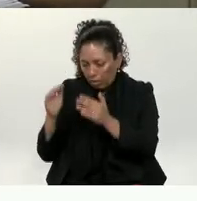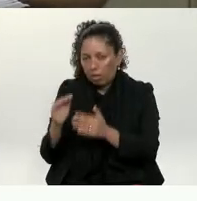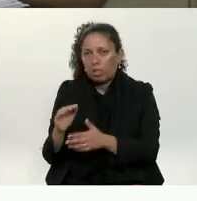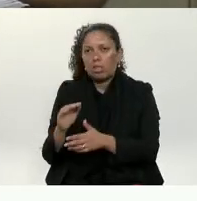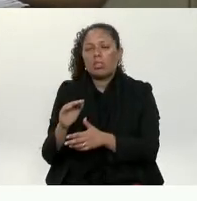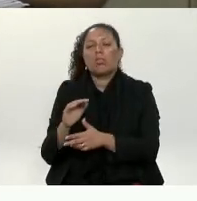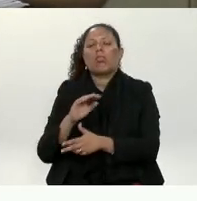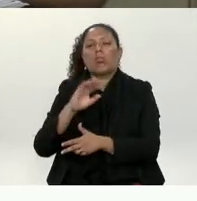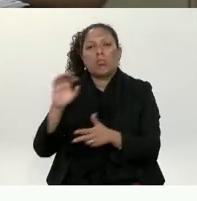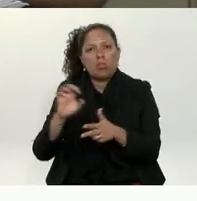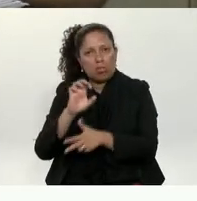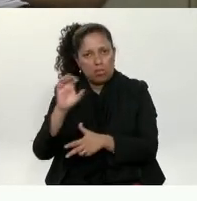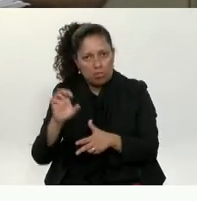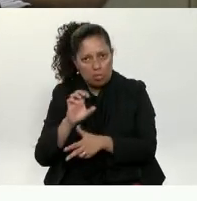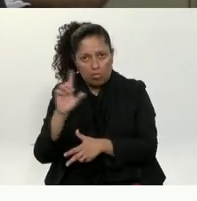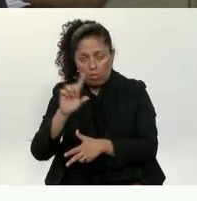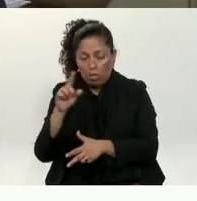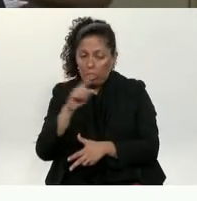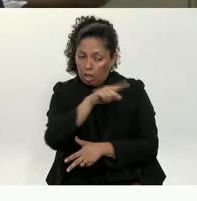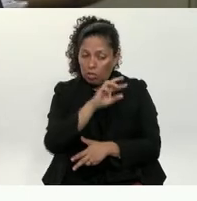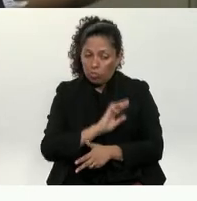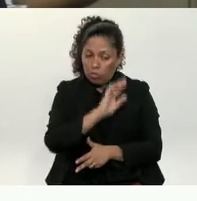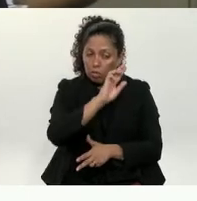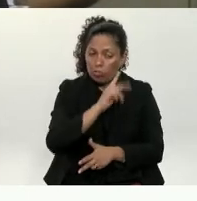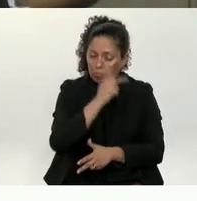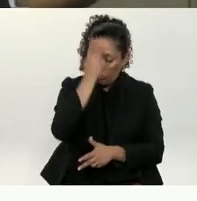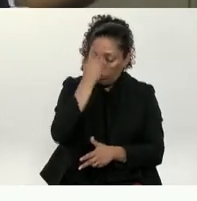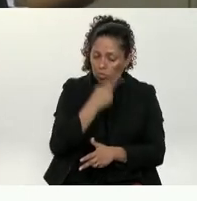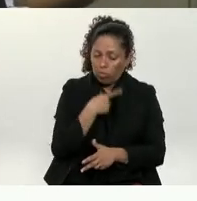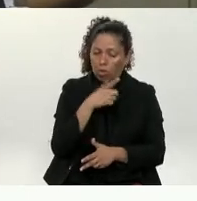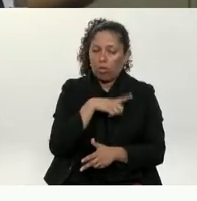Executivo, é necessário um amplo diálogo e é claro,